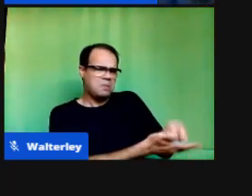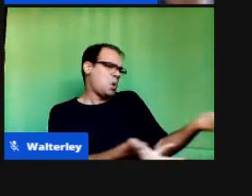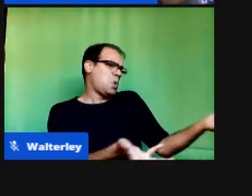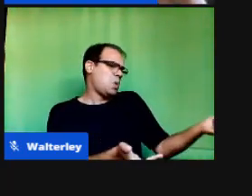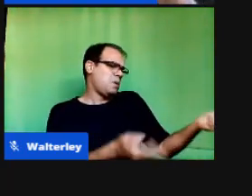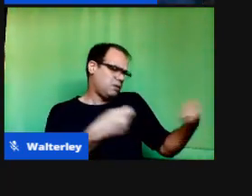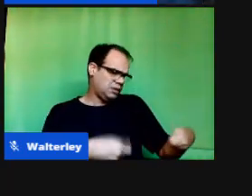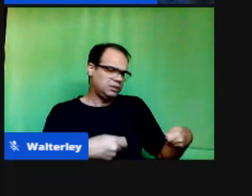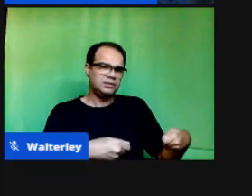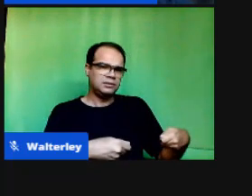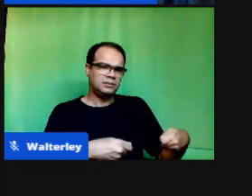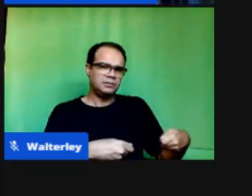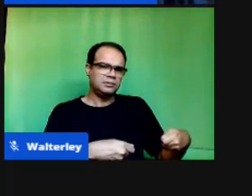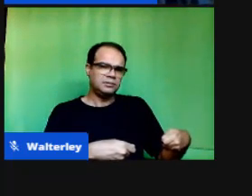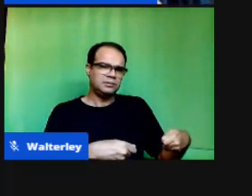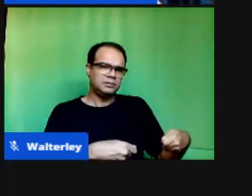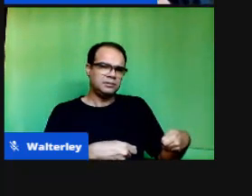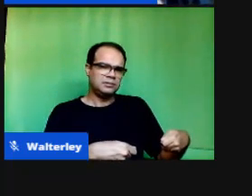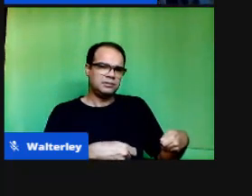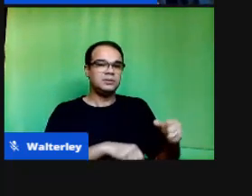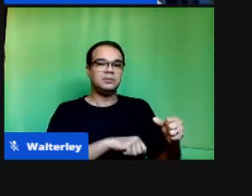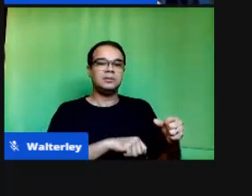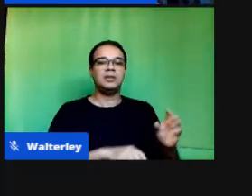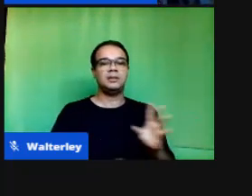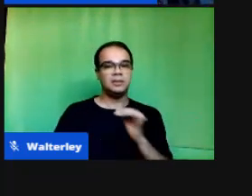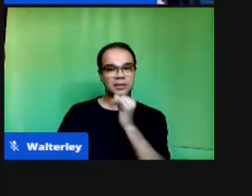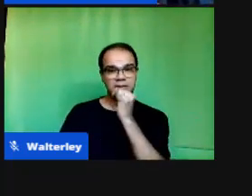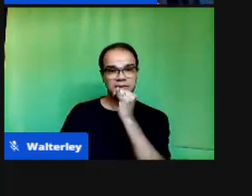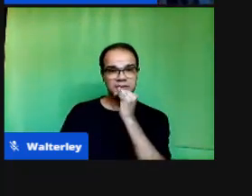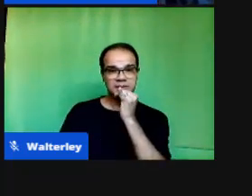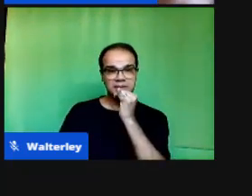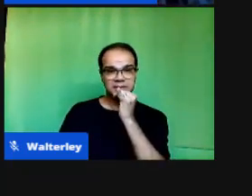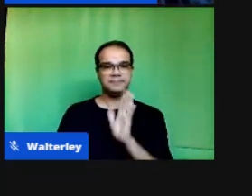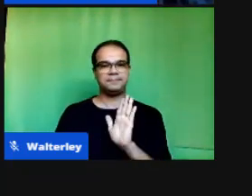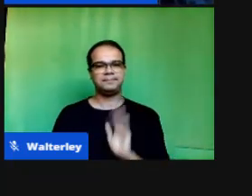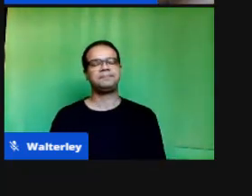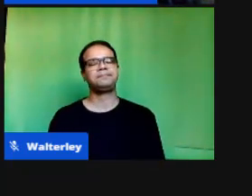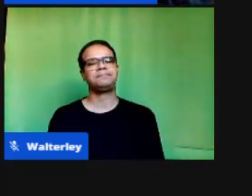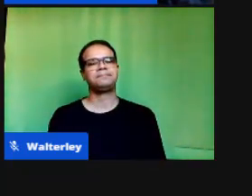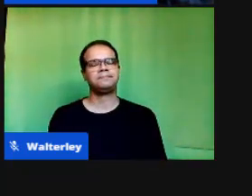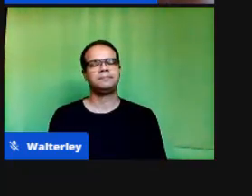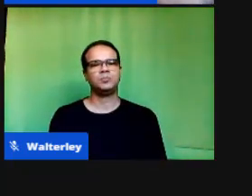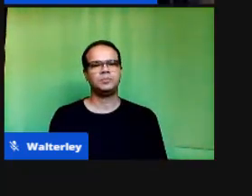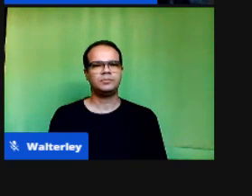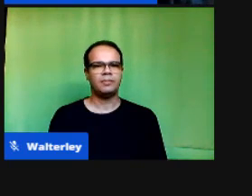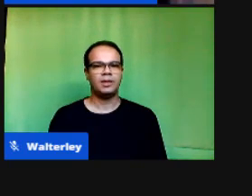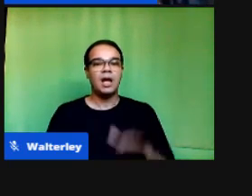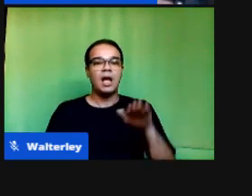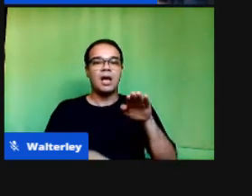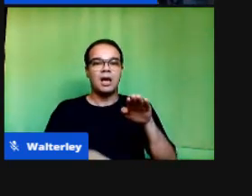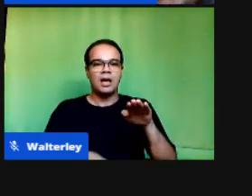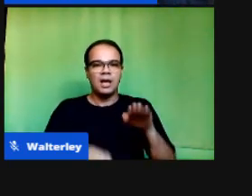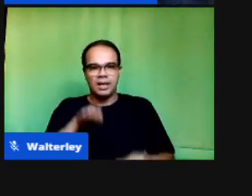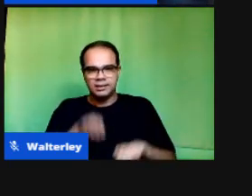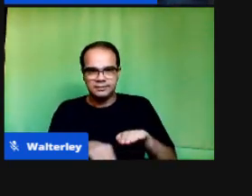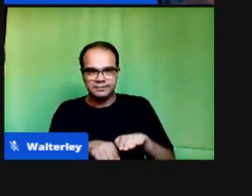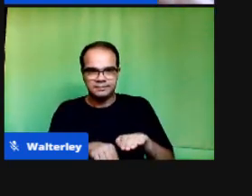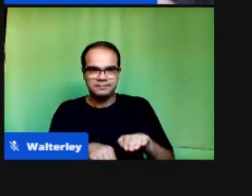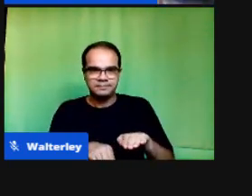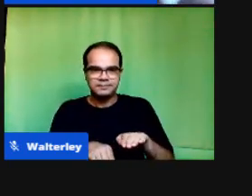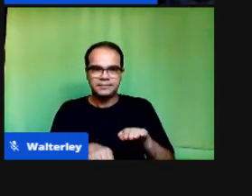ele. Um outro exemplo. Às vezes uma pessoa precisa de ajuda. Você vai,